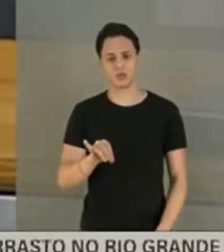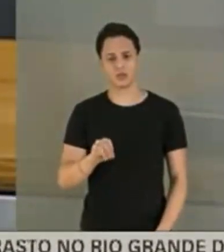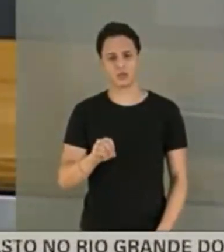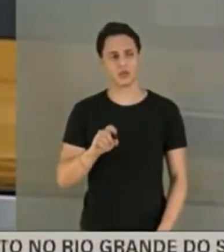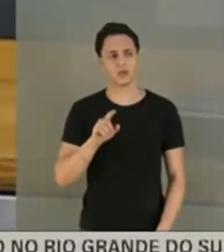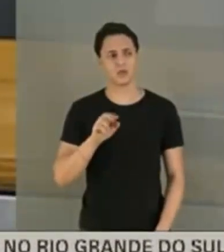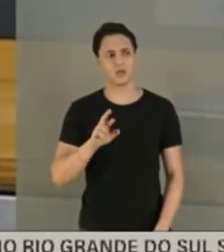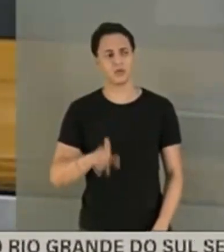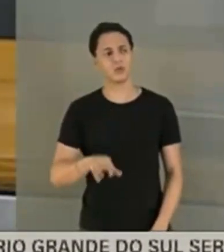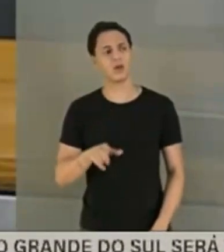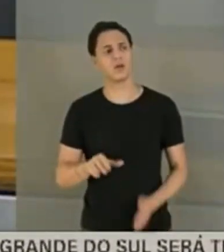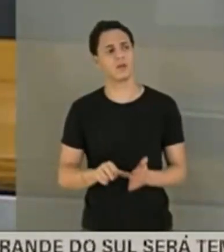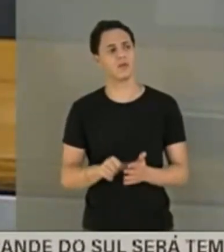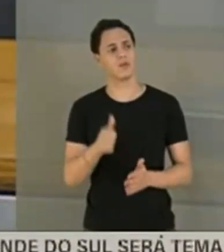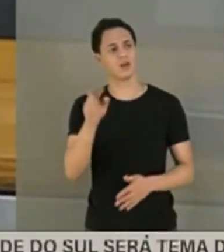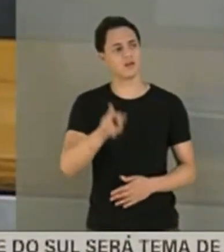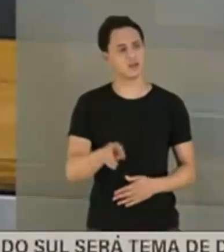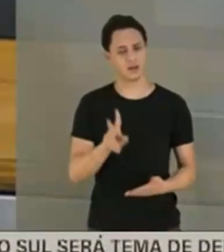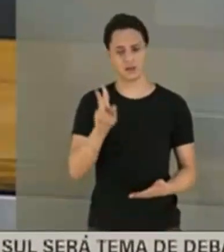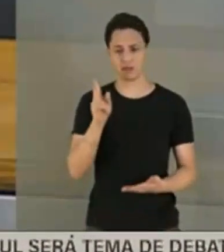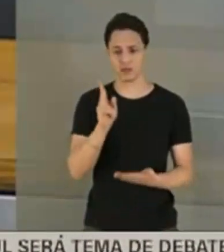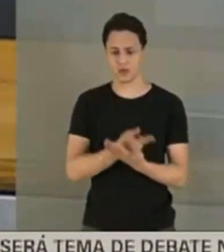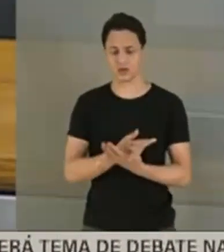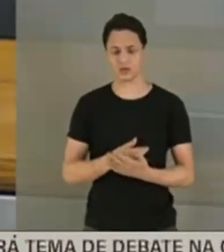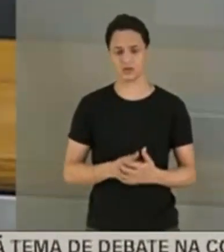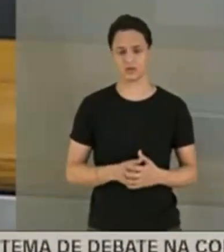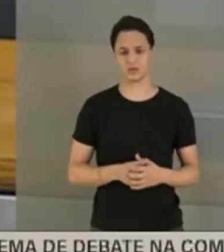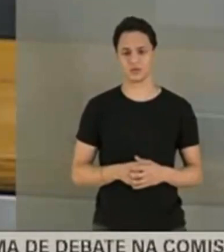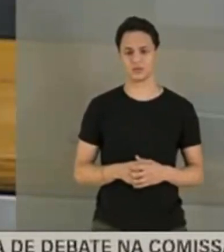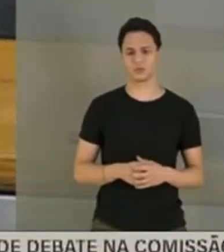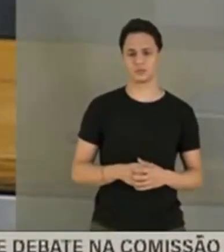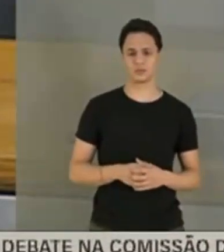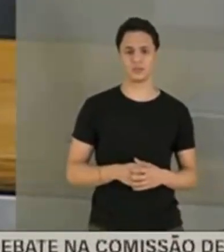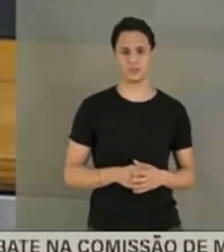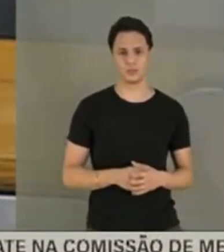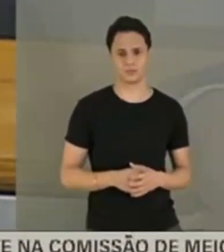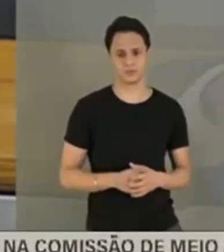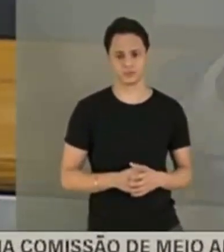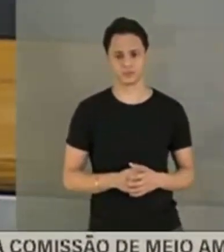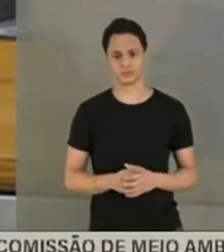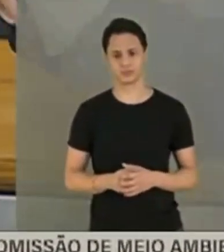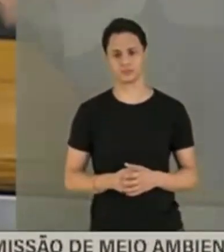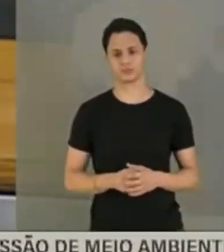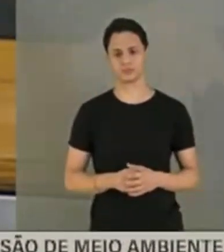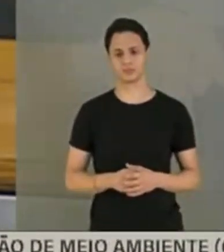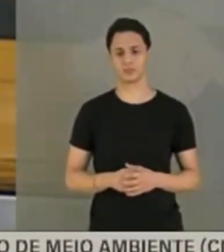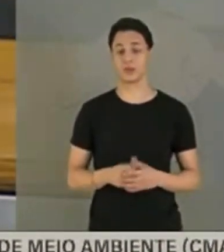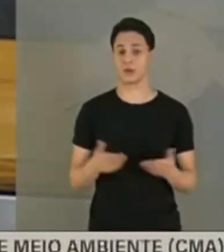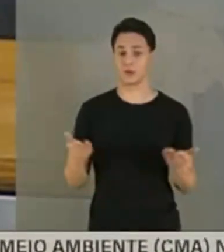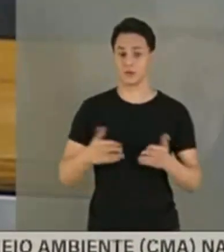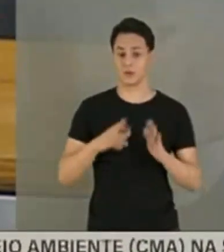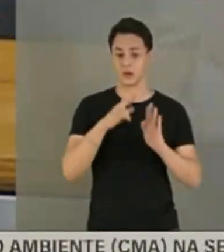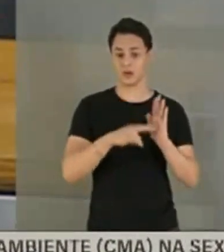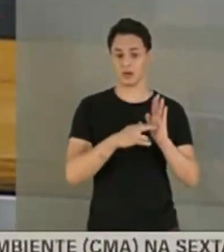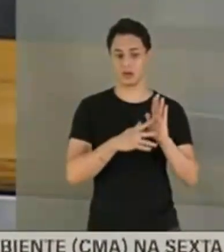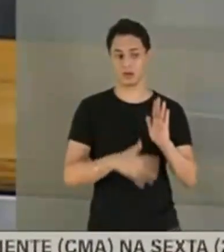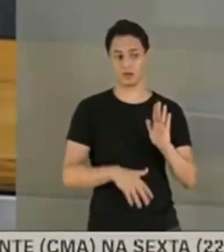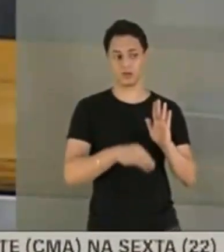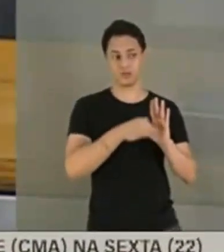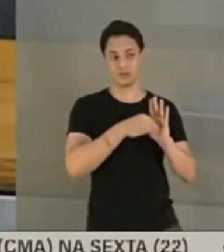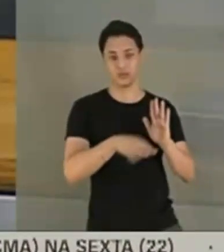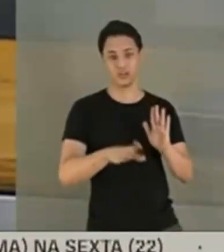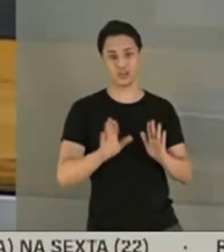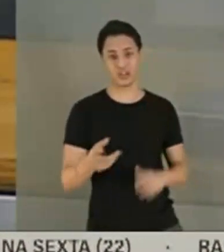Chegar ao ponto de colocar como investigado e pelo relatório vazado, pela